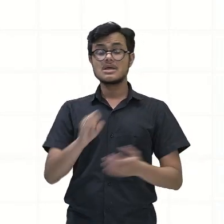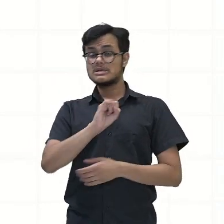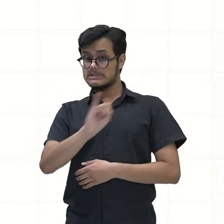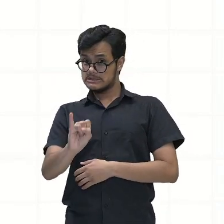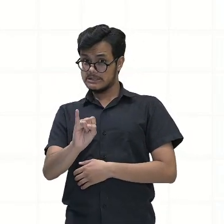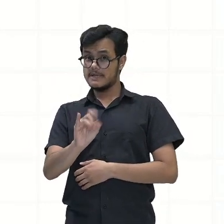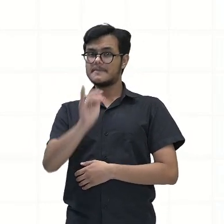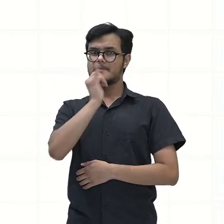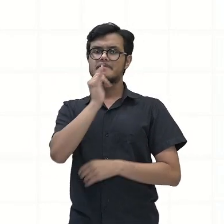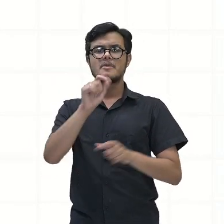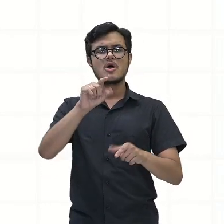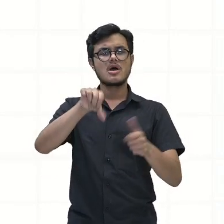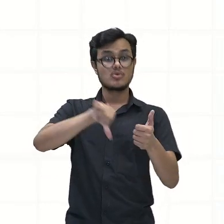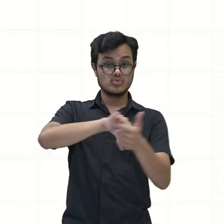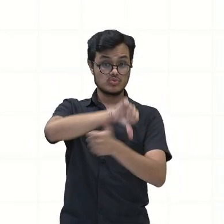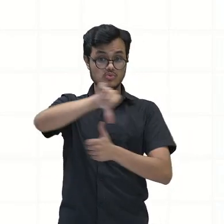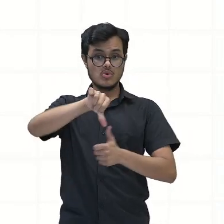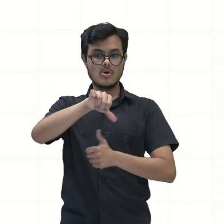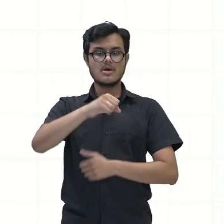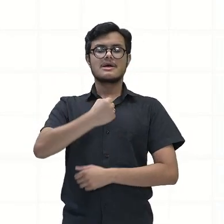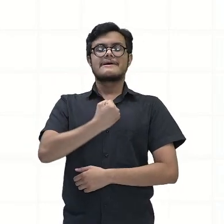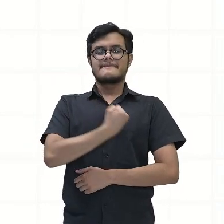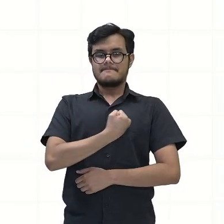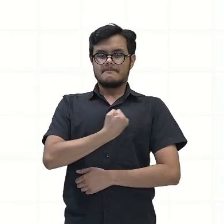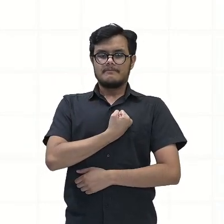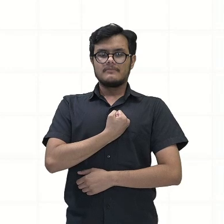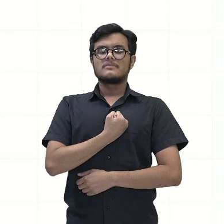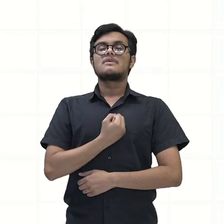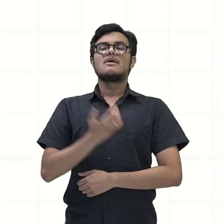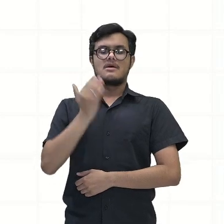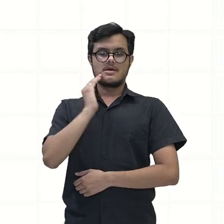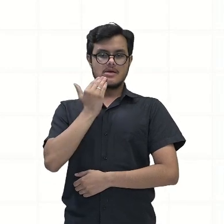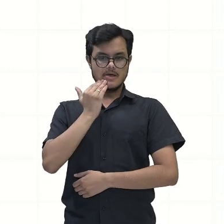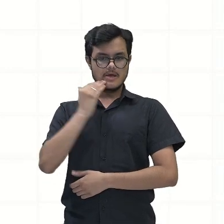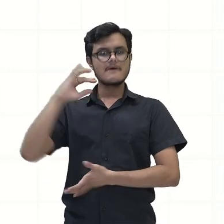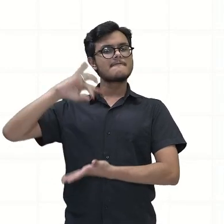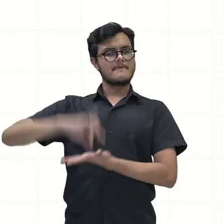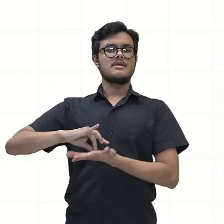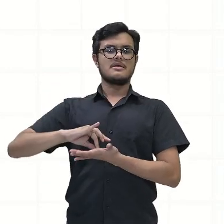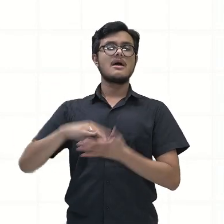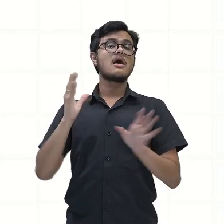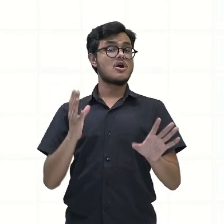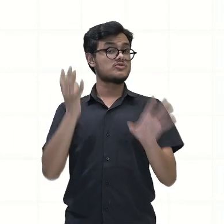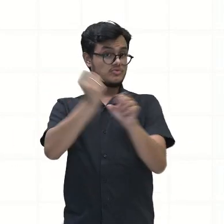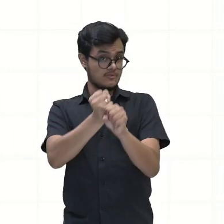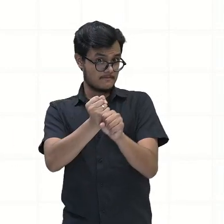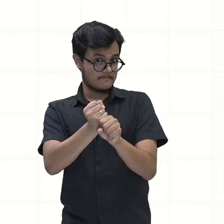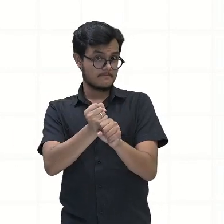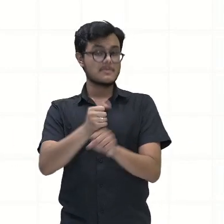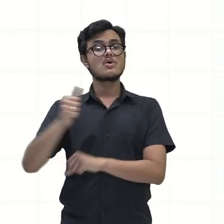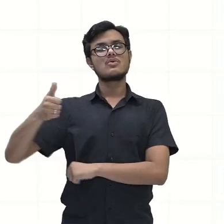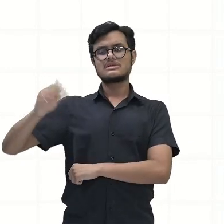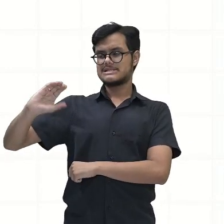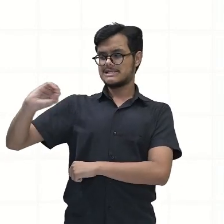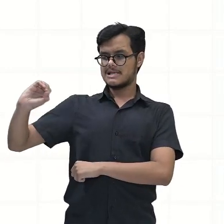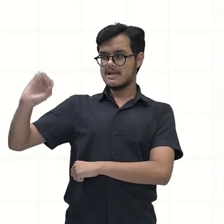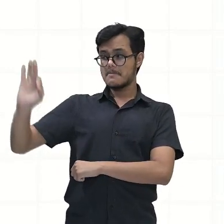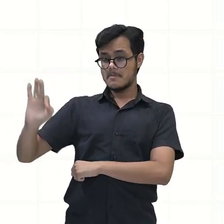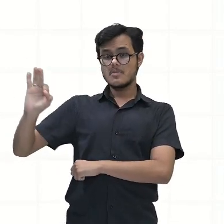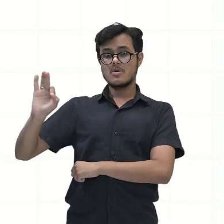as informações dos gráficos, a gente precisa sempre estar ligado à questão ali total, tá bom? Dos 100%. Então a gente